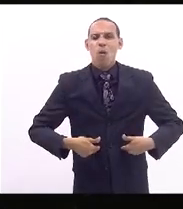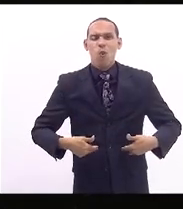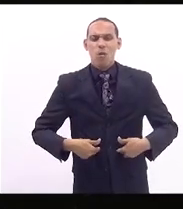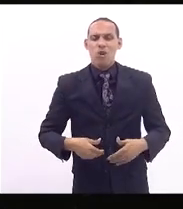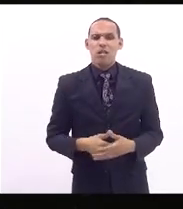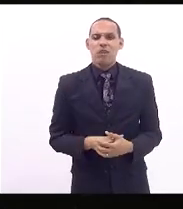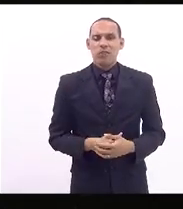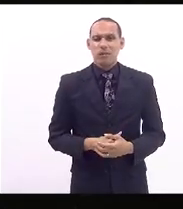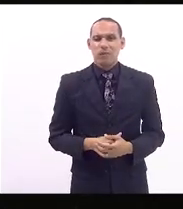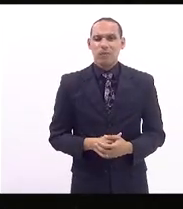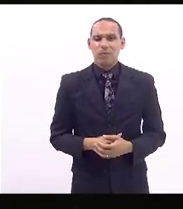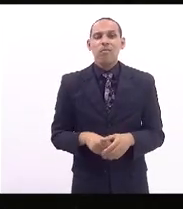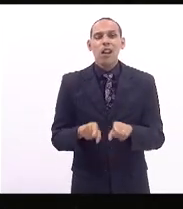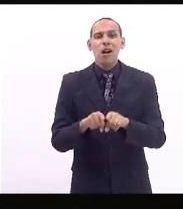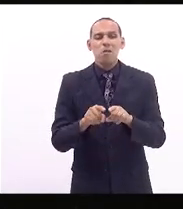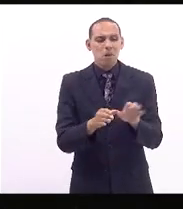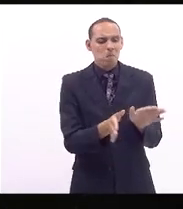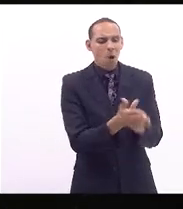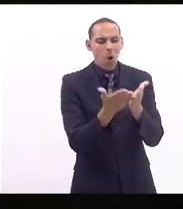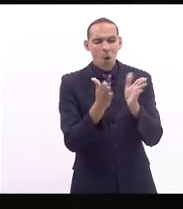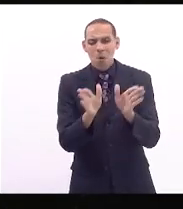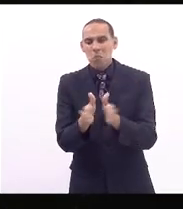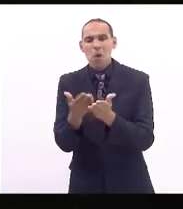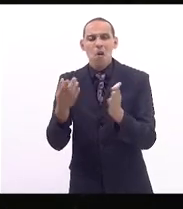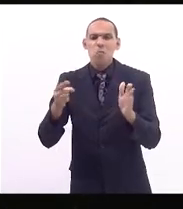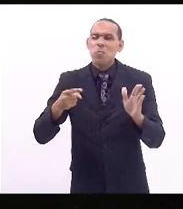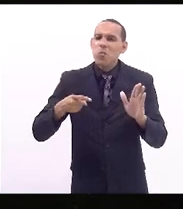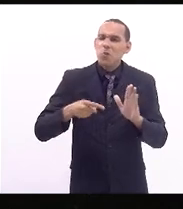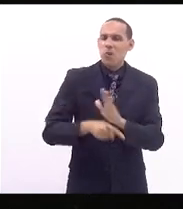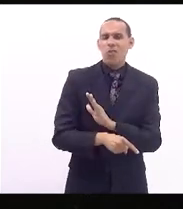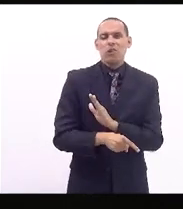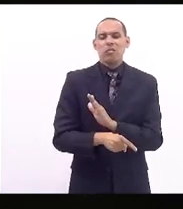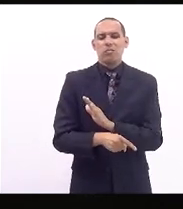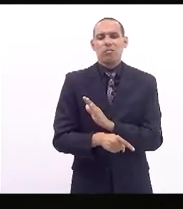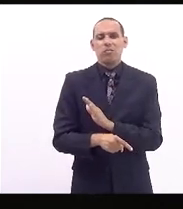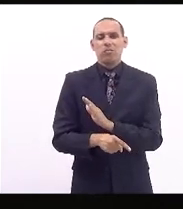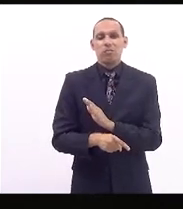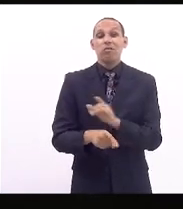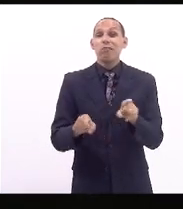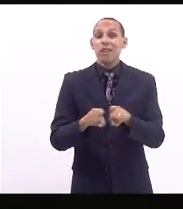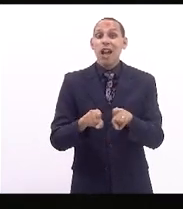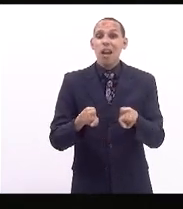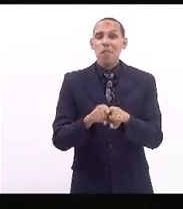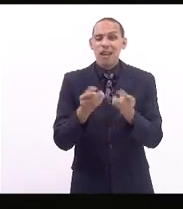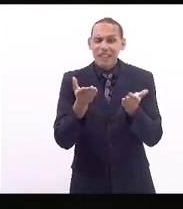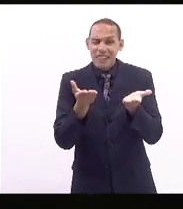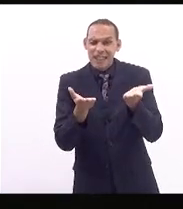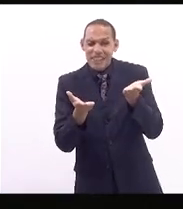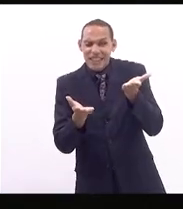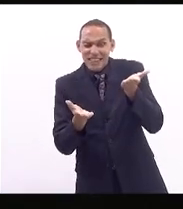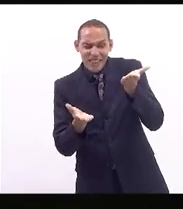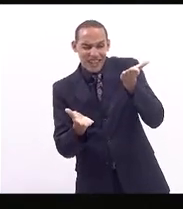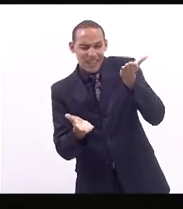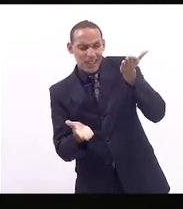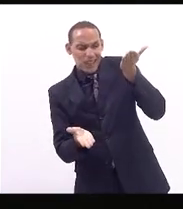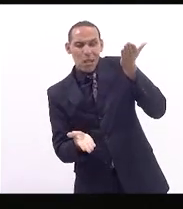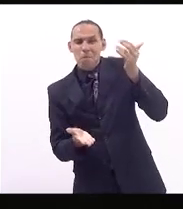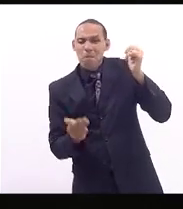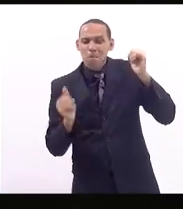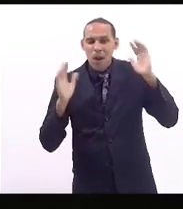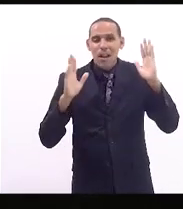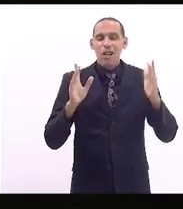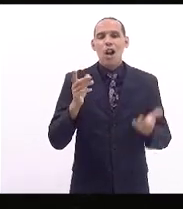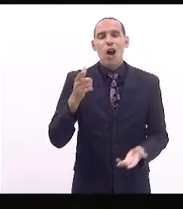de empobrecimento profundo de aprofundamento das desigualdades a gente viu que